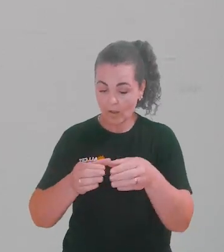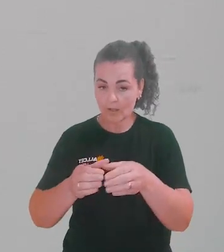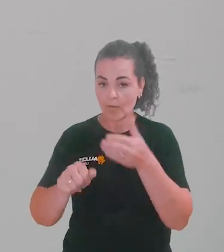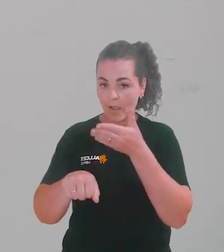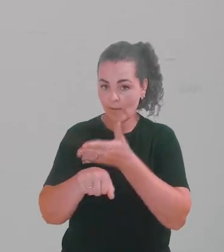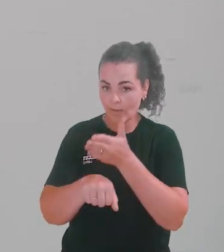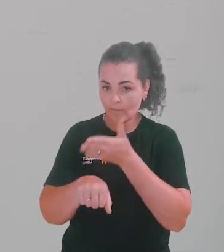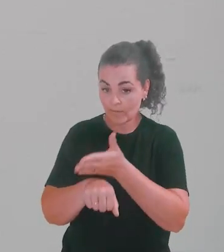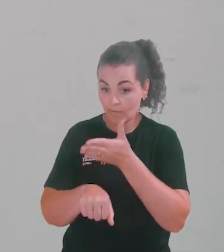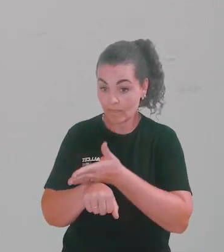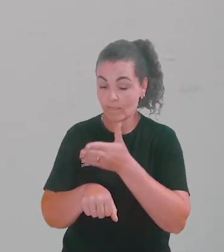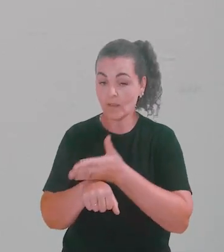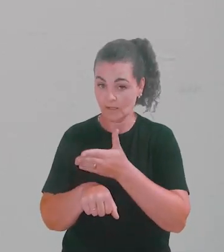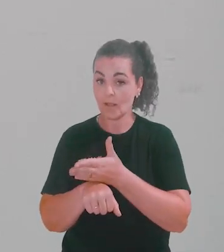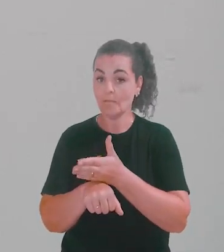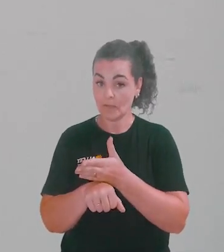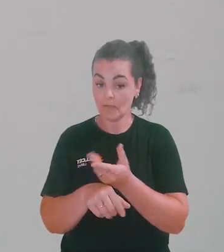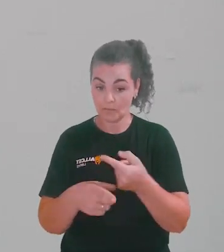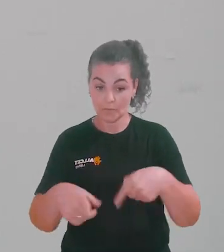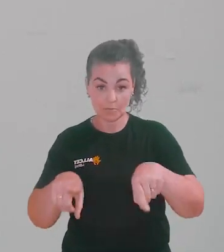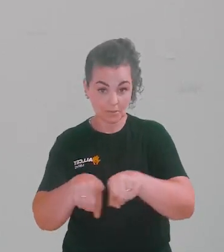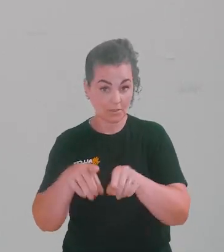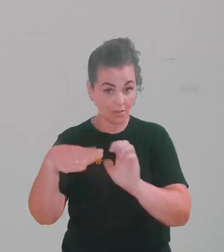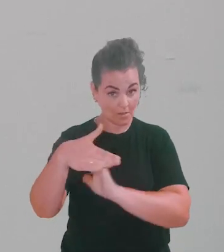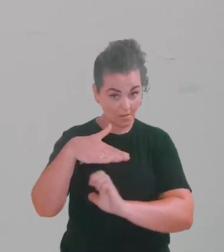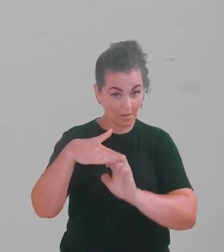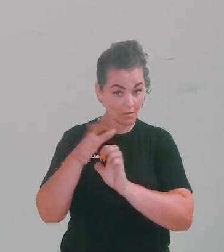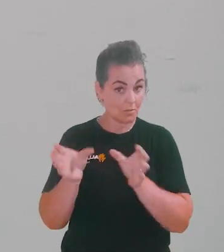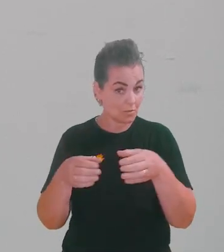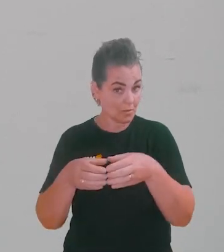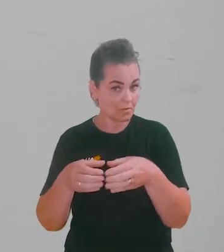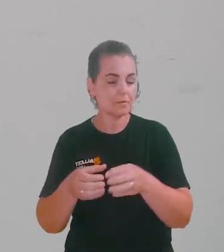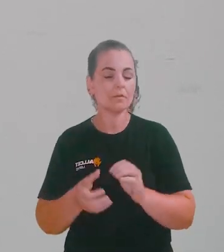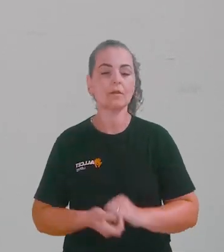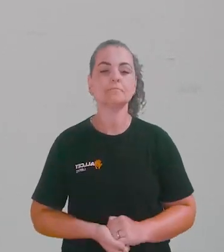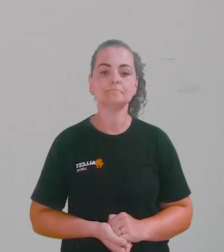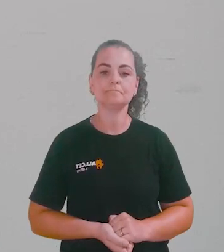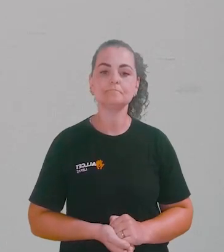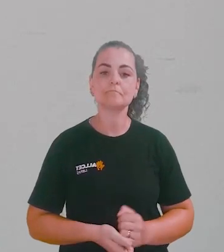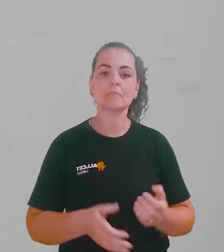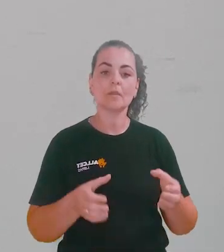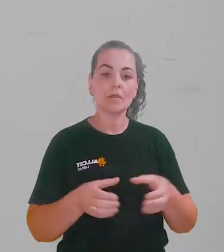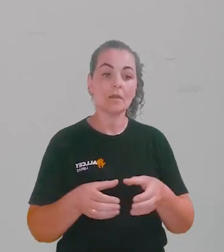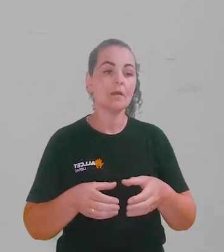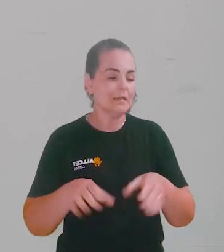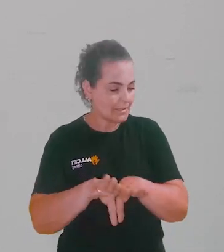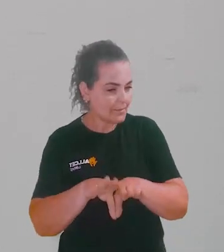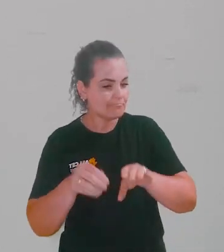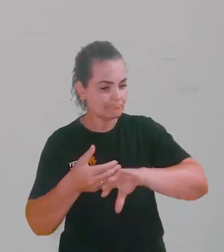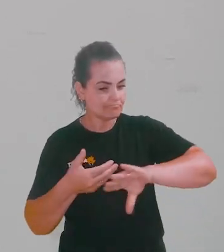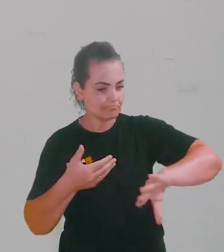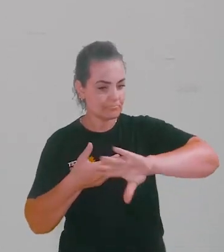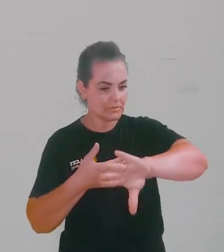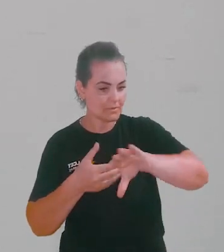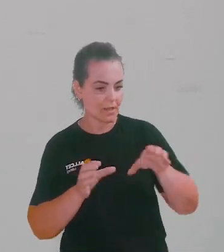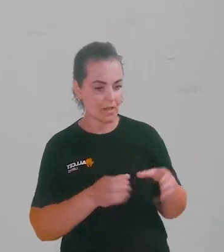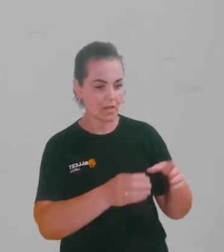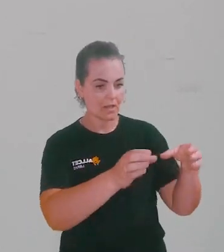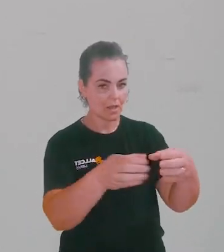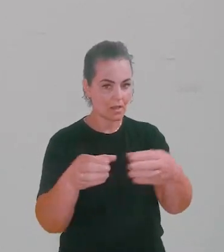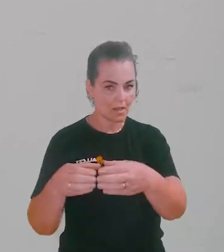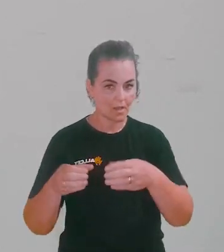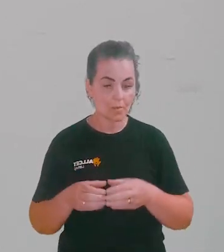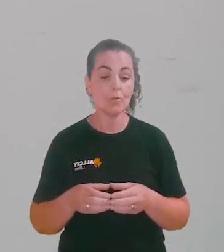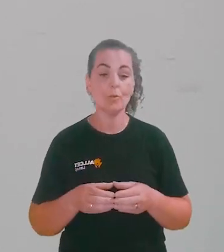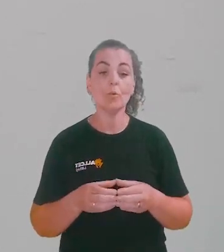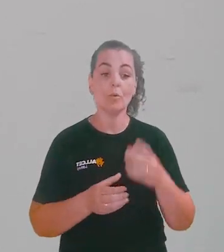terão treinamentos para os colaboradores, para os nucleados, para as empresas. A gente também separa a categoria de campanha, de arrecadação, que